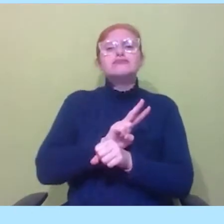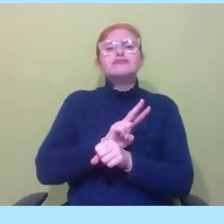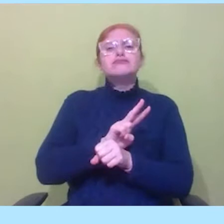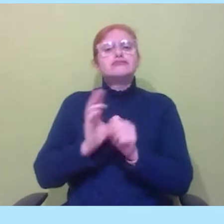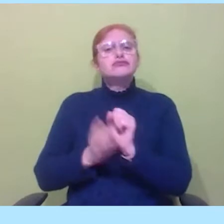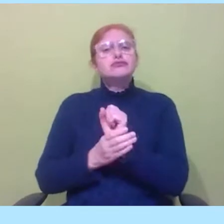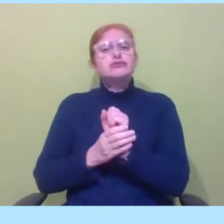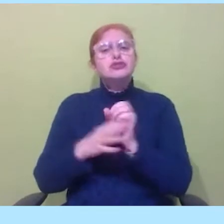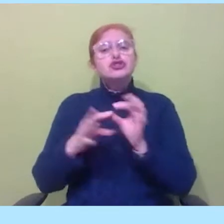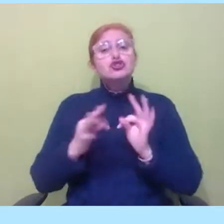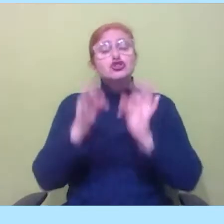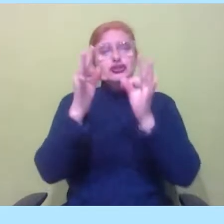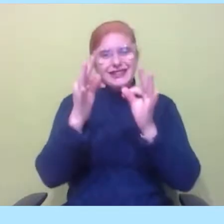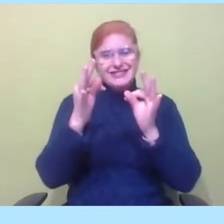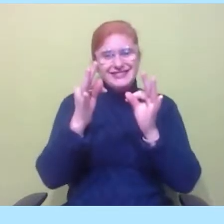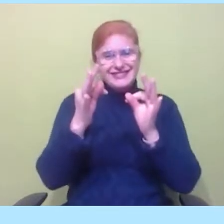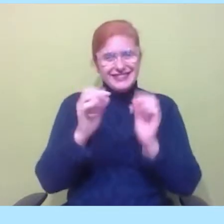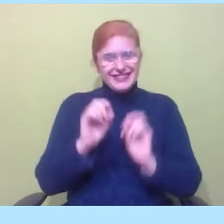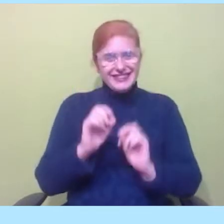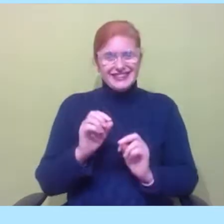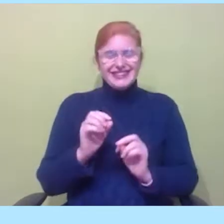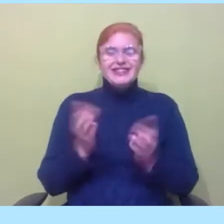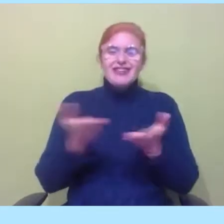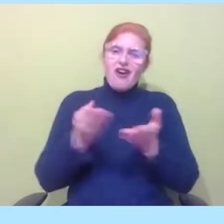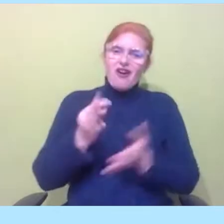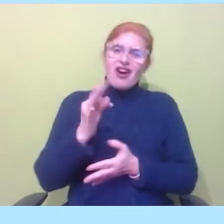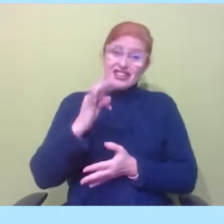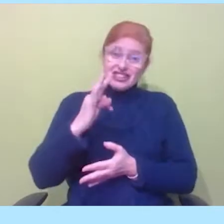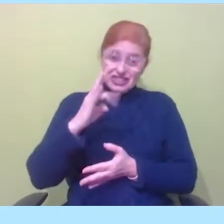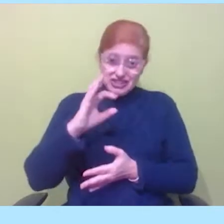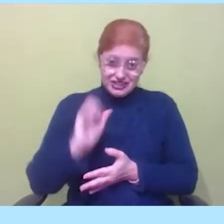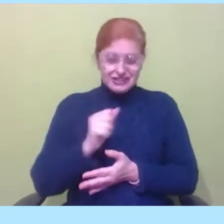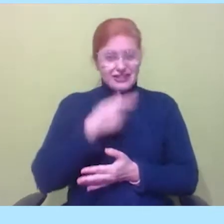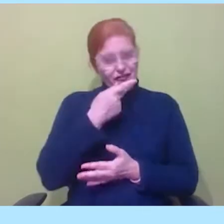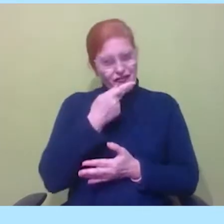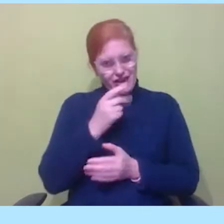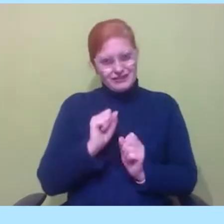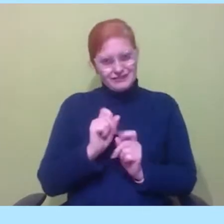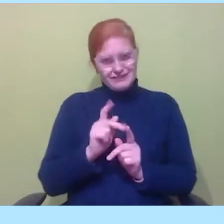Passar para a Tica fazer um comentário, e depois a gente passa para a Nanda.